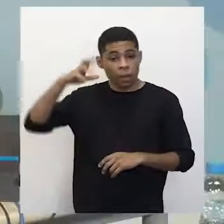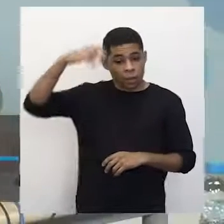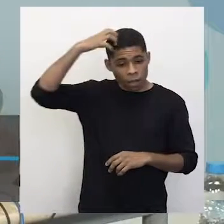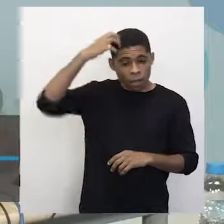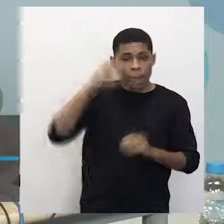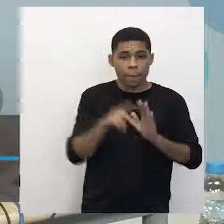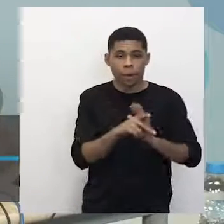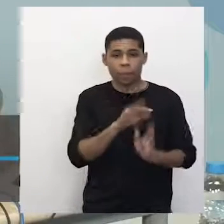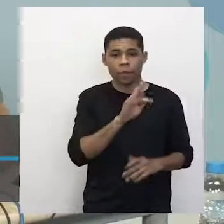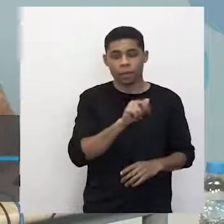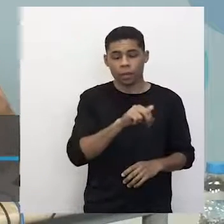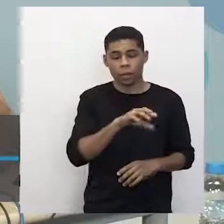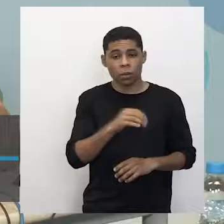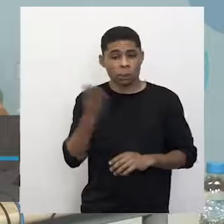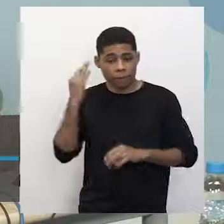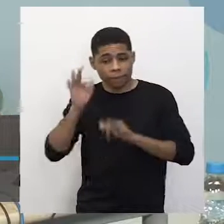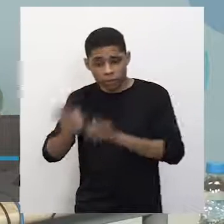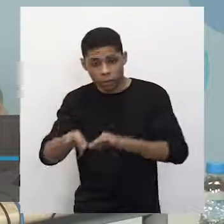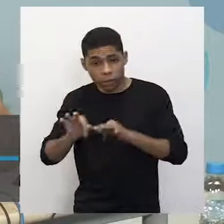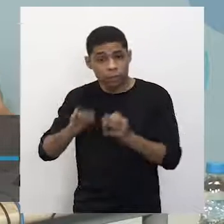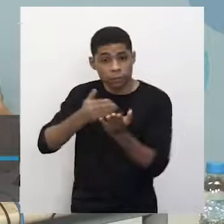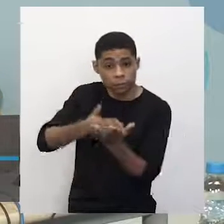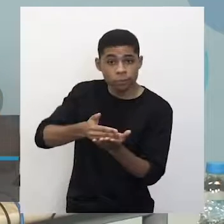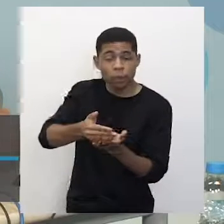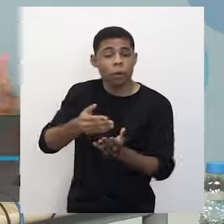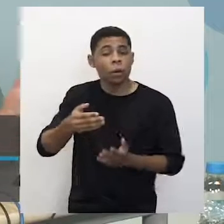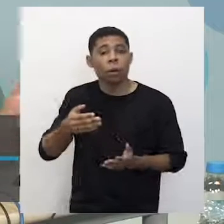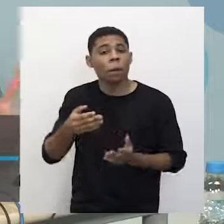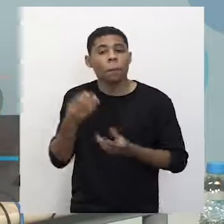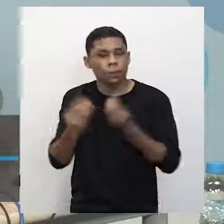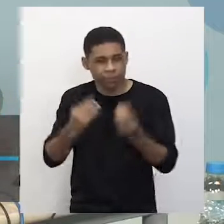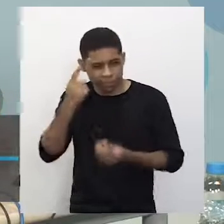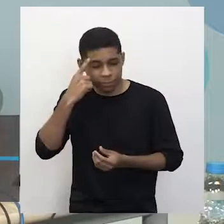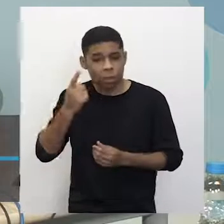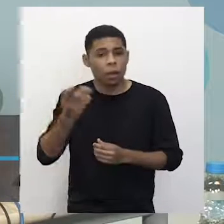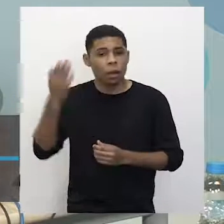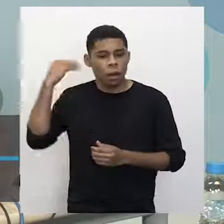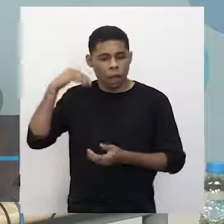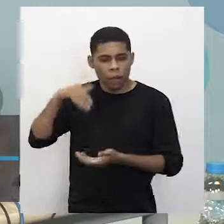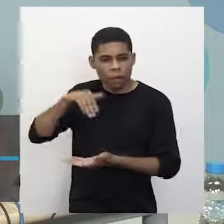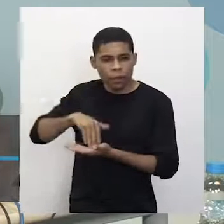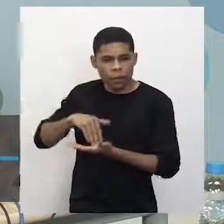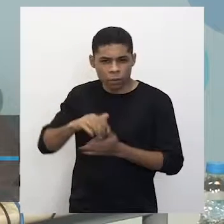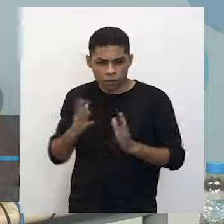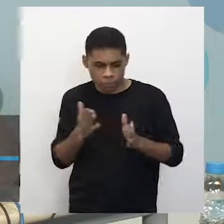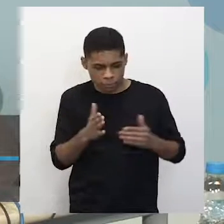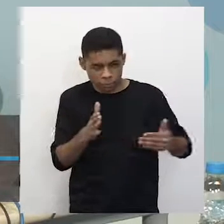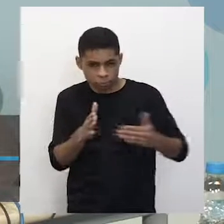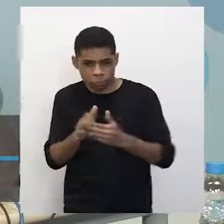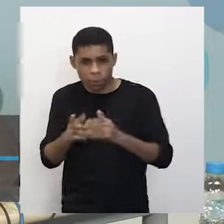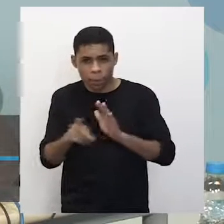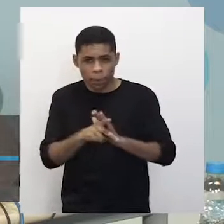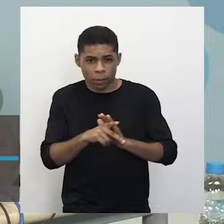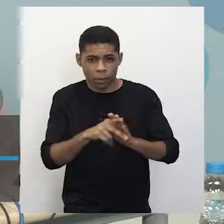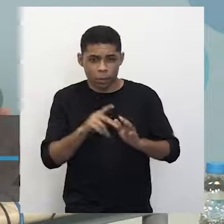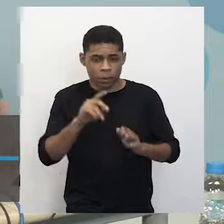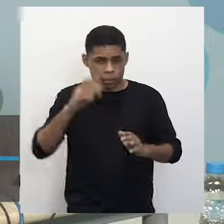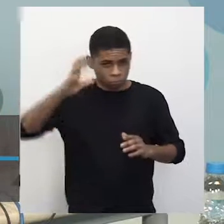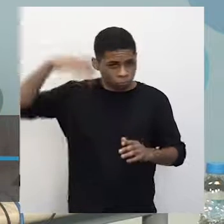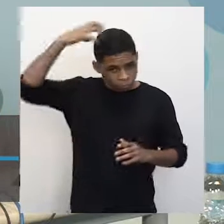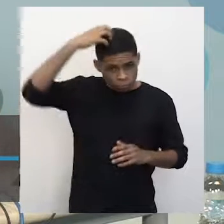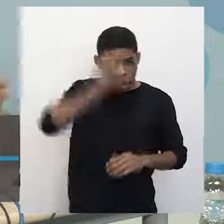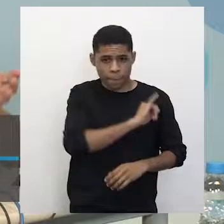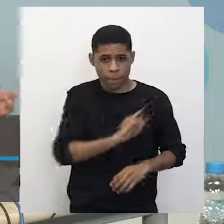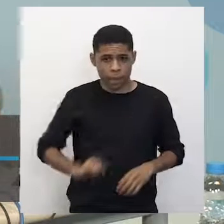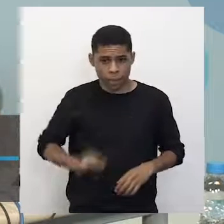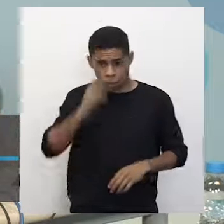do feudalismo se desenvolveram, se estabeleceram ali no final do Império Romano do Ocidente. E agora